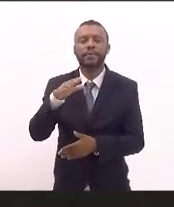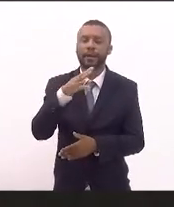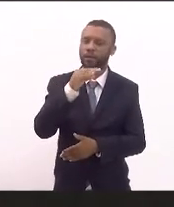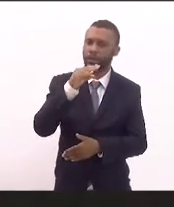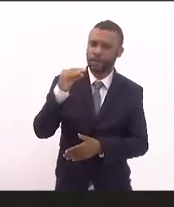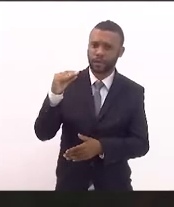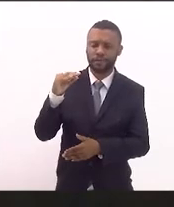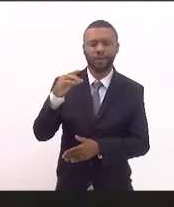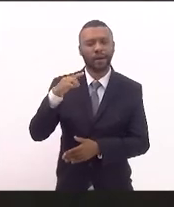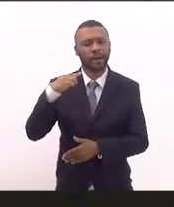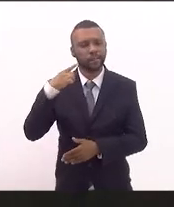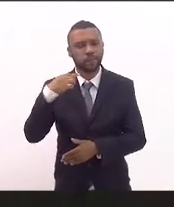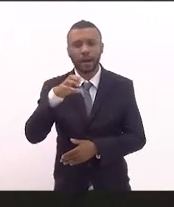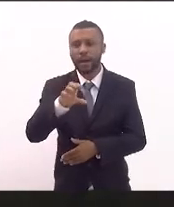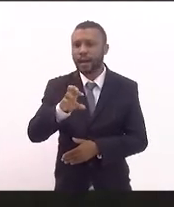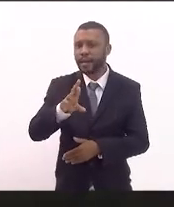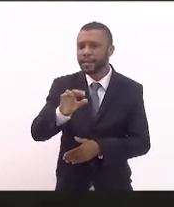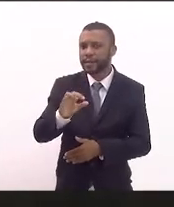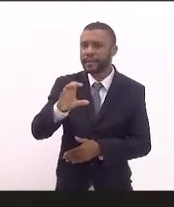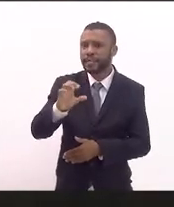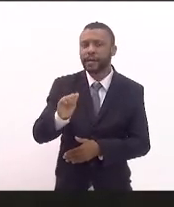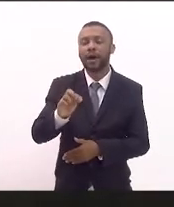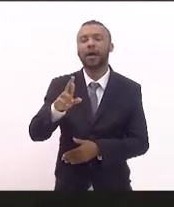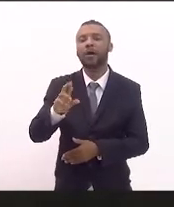Rodrigues. Saudar